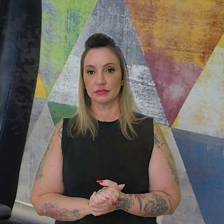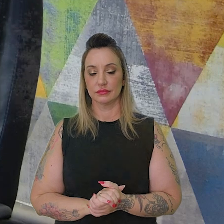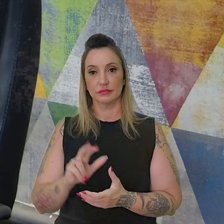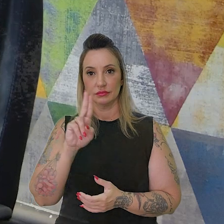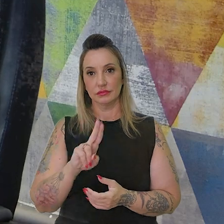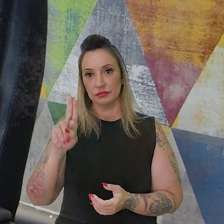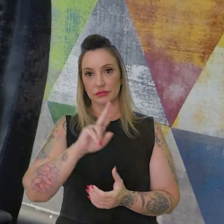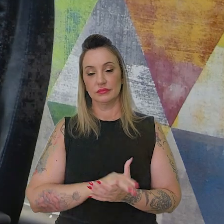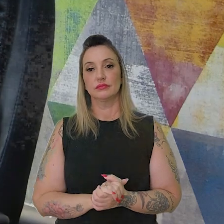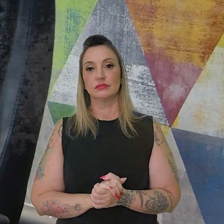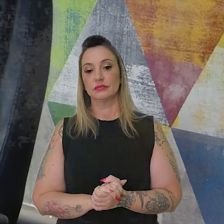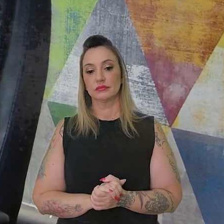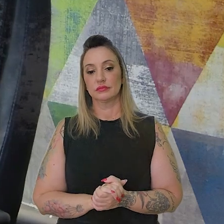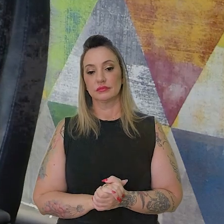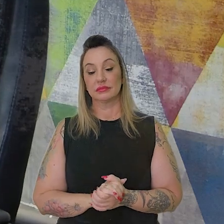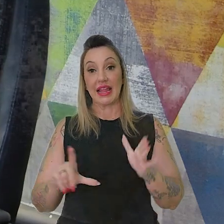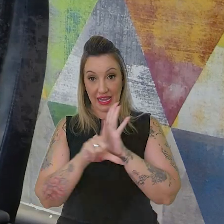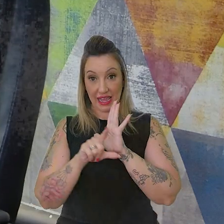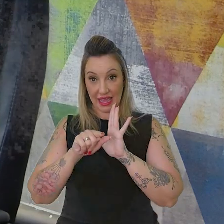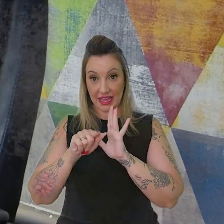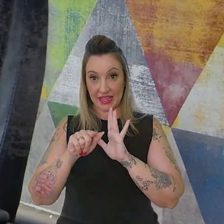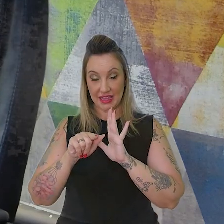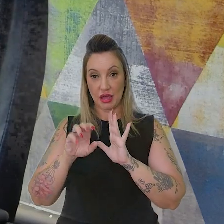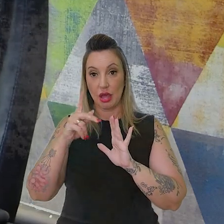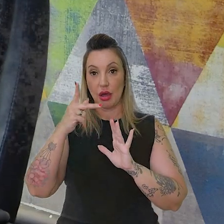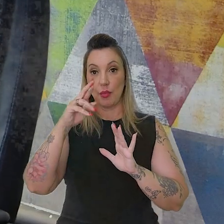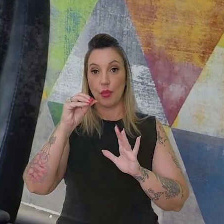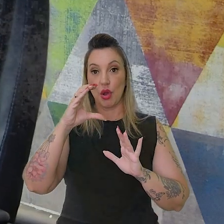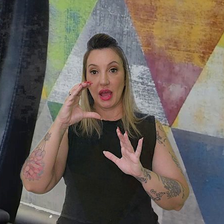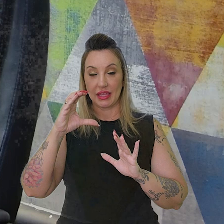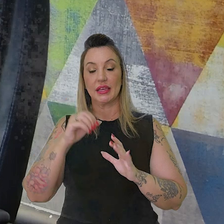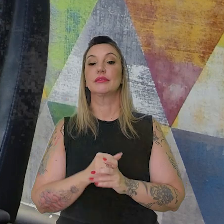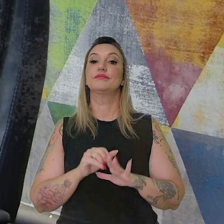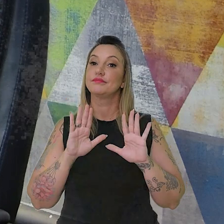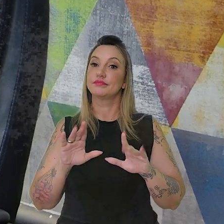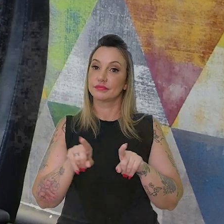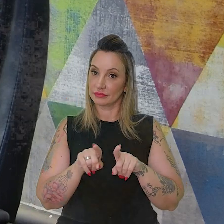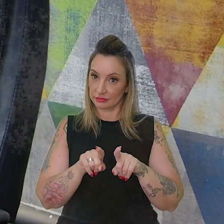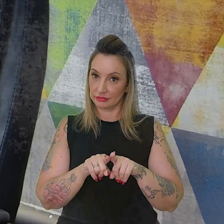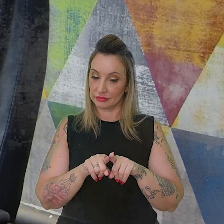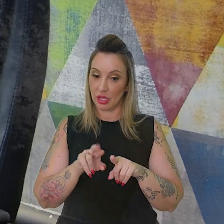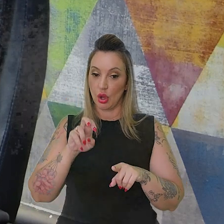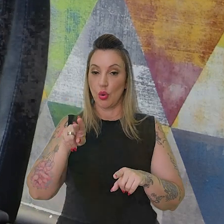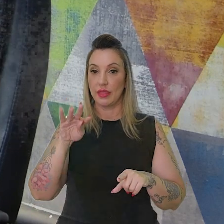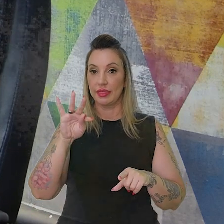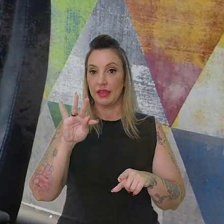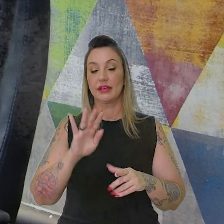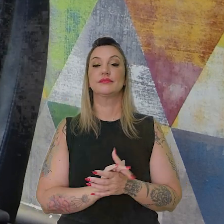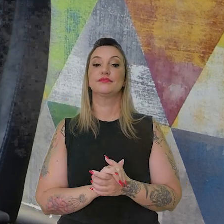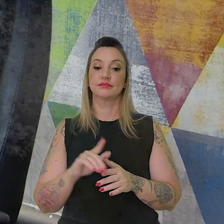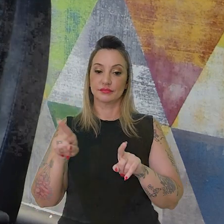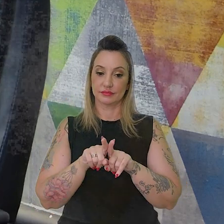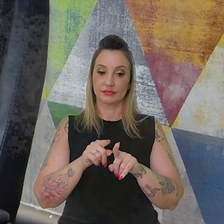a gente usa um uma lei aqui do Estado de São Paulo que é o proac eh mas a gente também tem a ranet